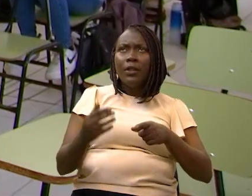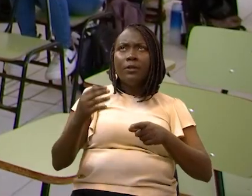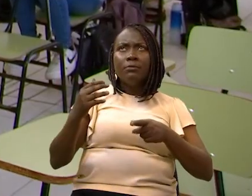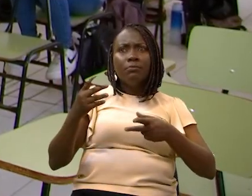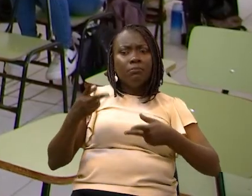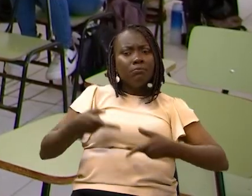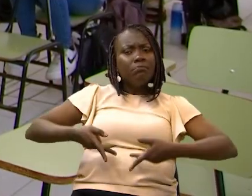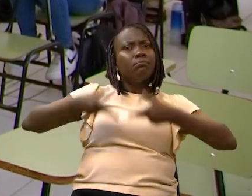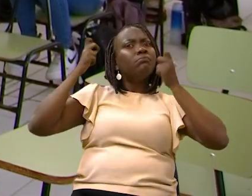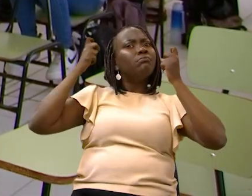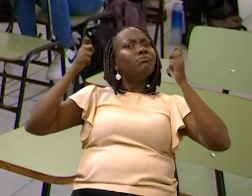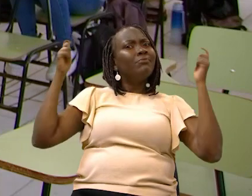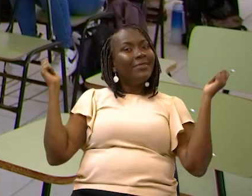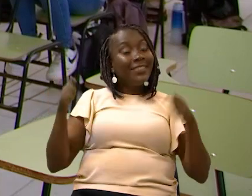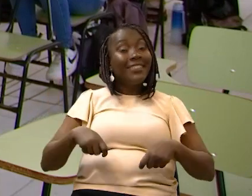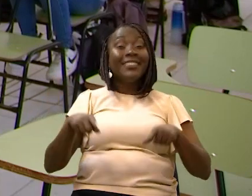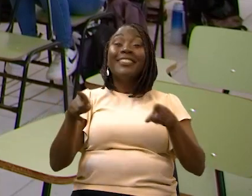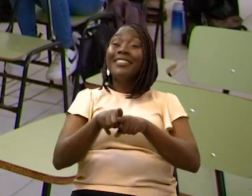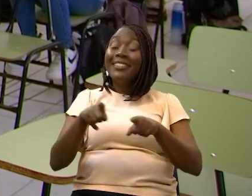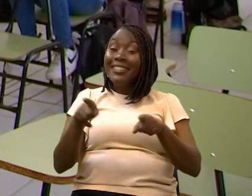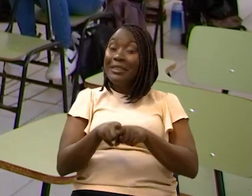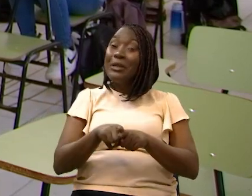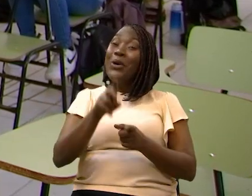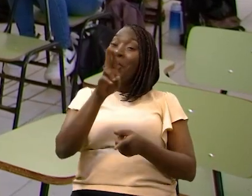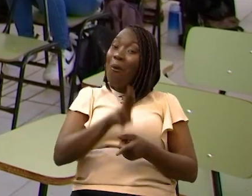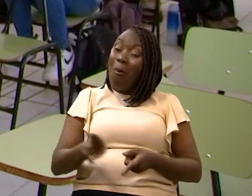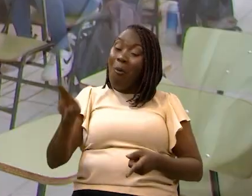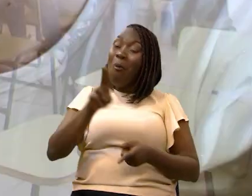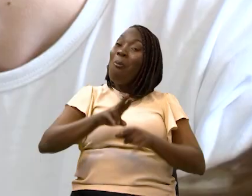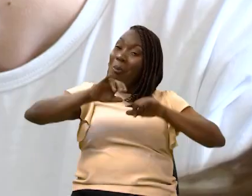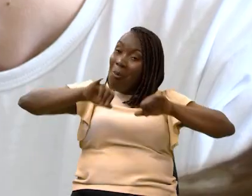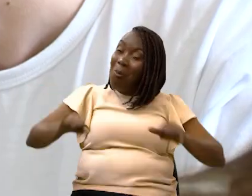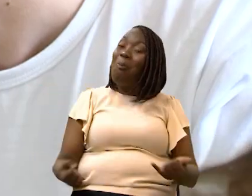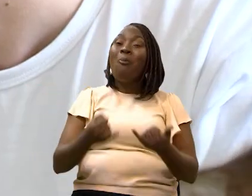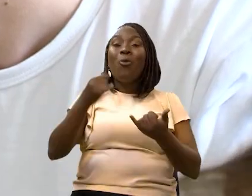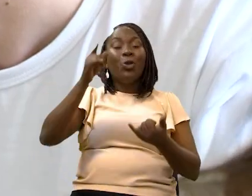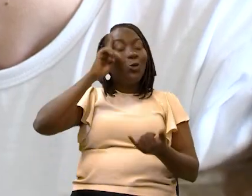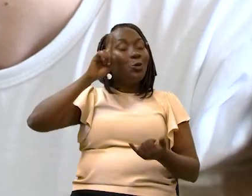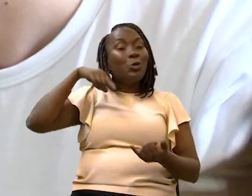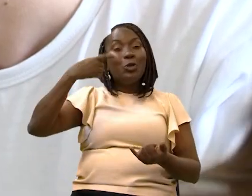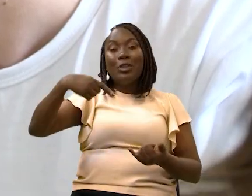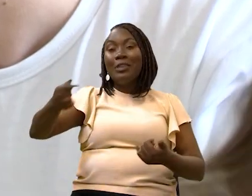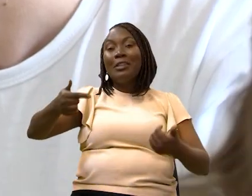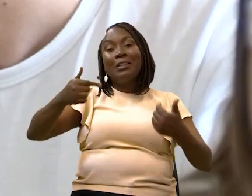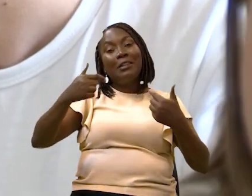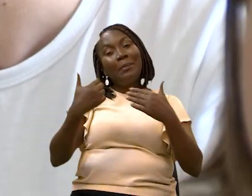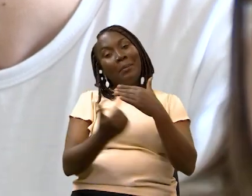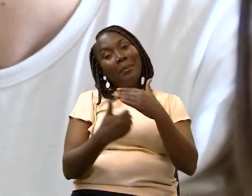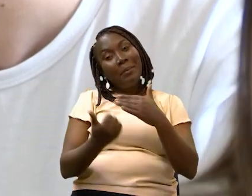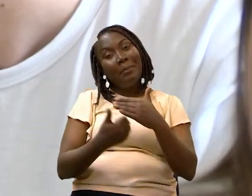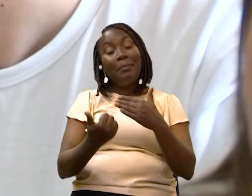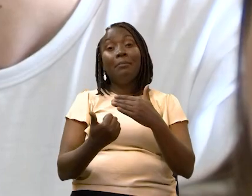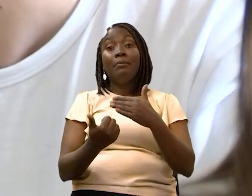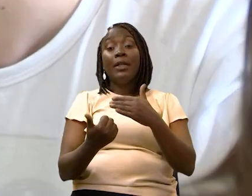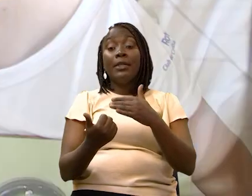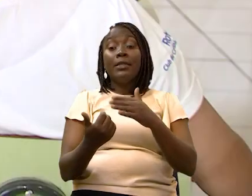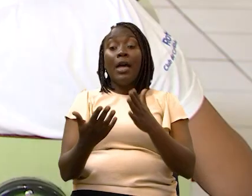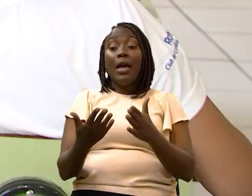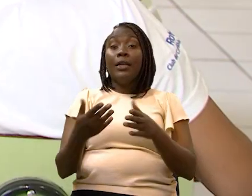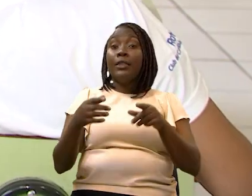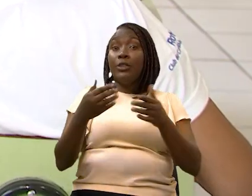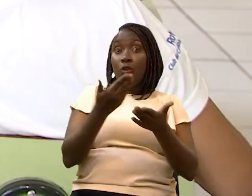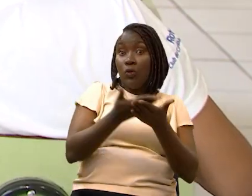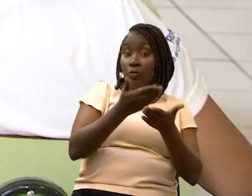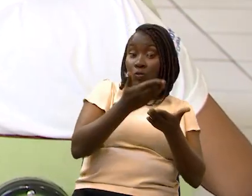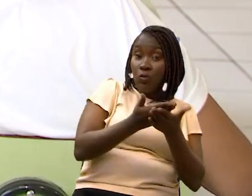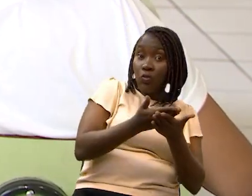que ele enxergue esse potencial e para que ele possa usá-lo no dia a dia na empresa. É um período de contraturno do